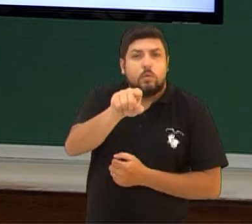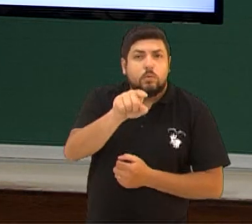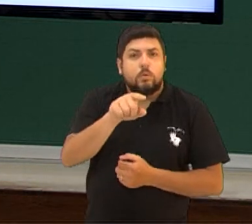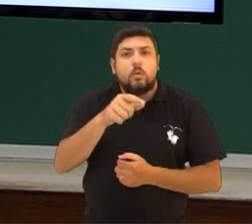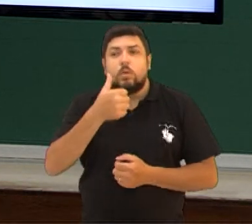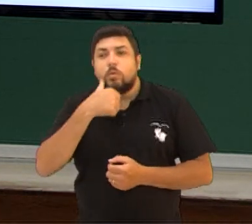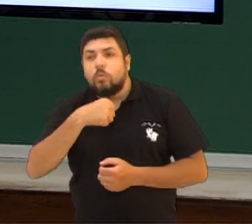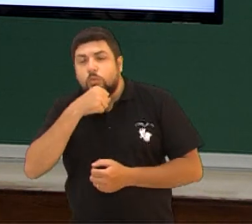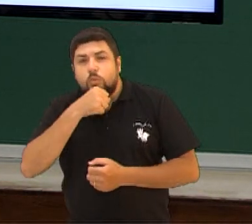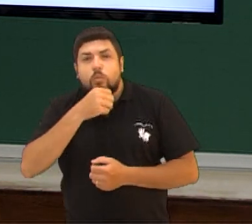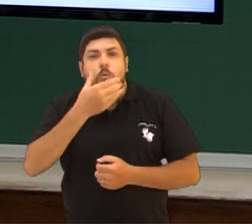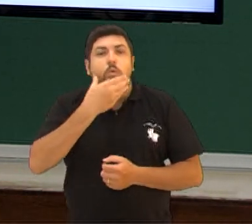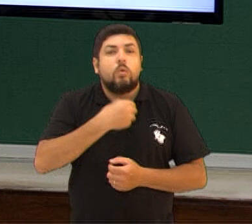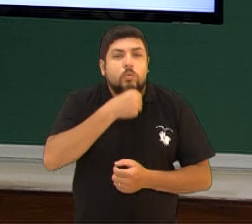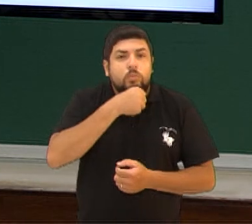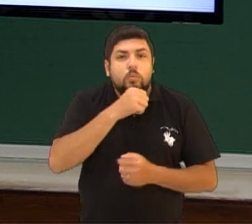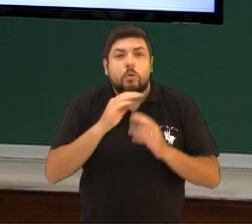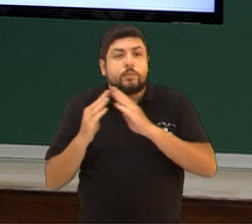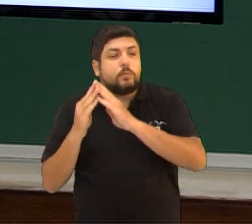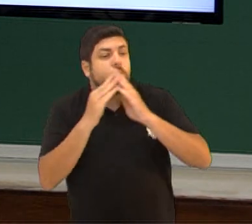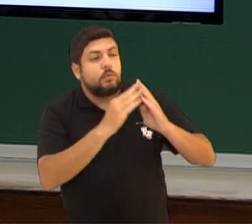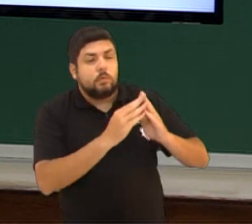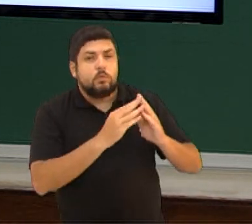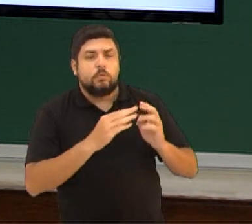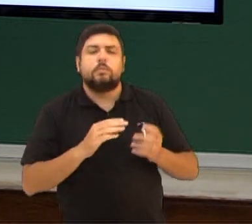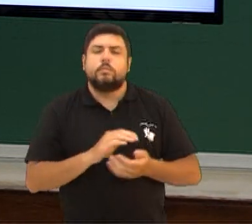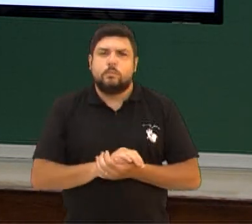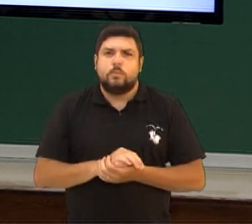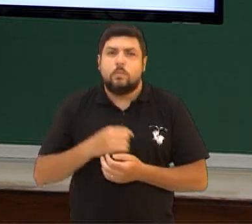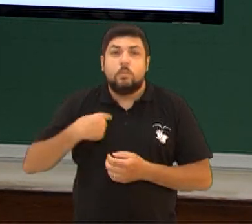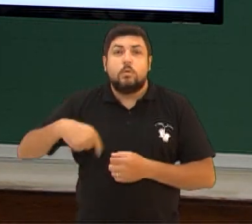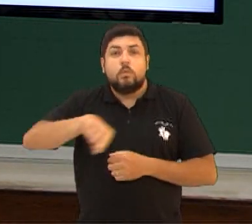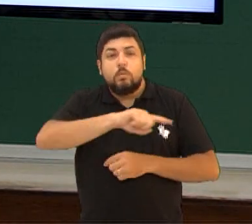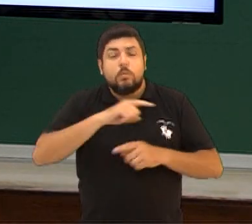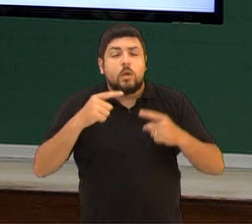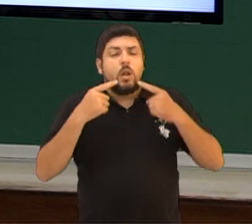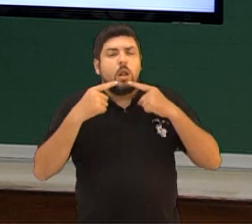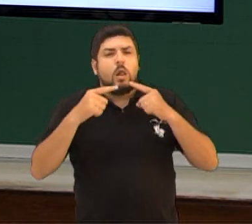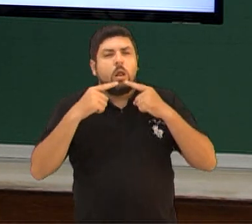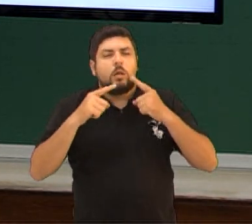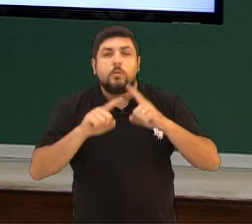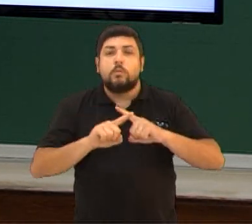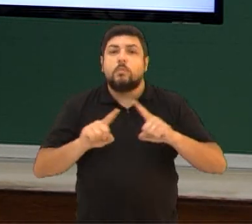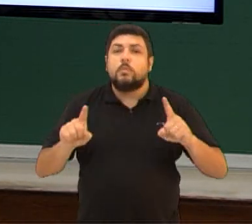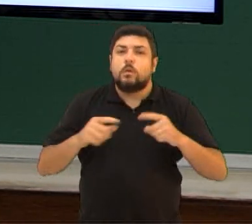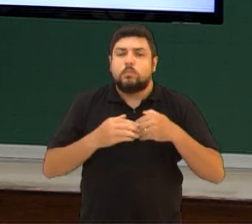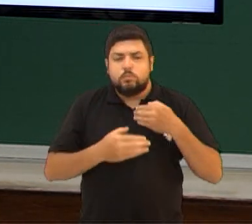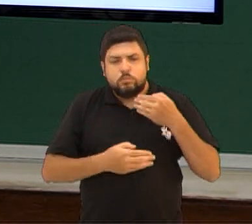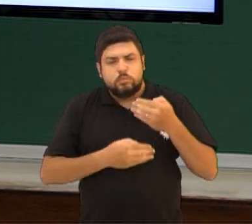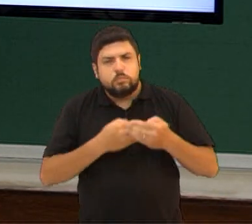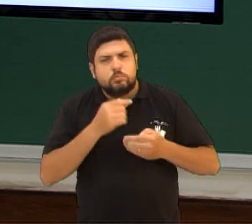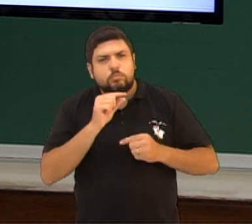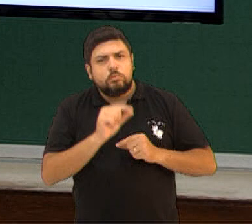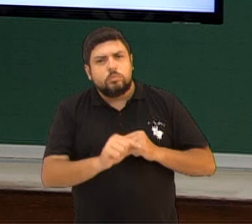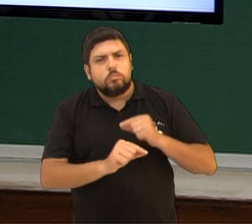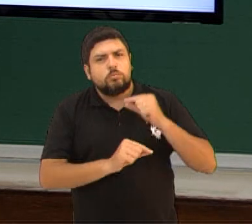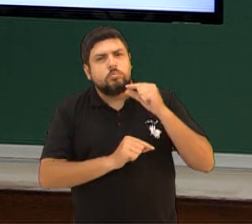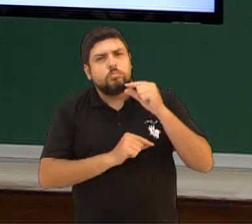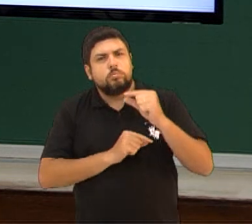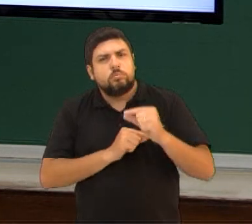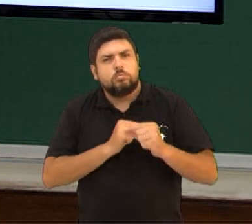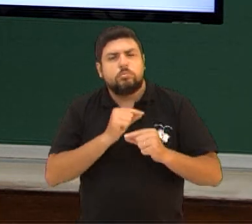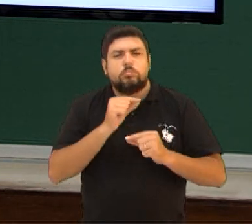seu vizinho. Por mais que a gente reclame, a gente acaba, aos poucos, paulatinamente,